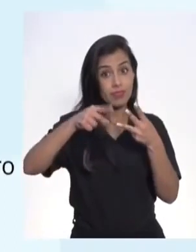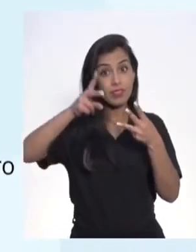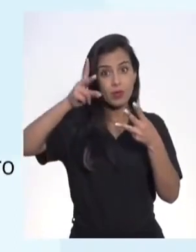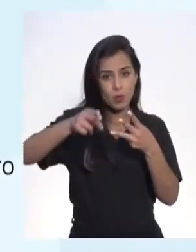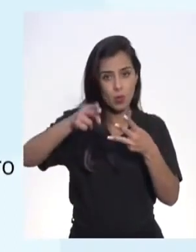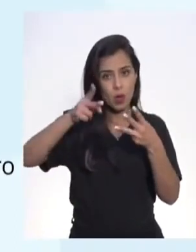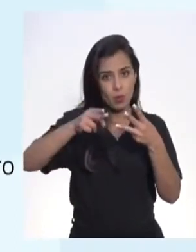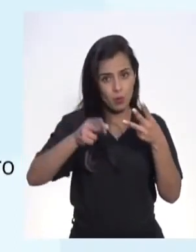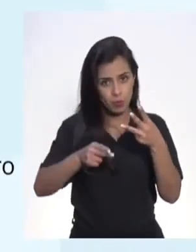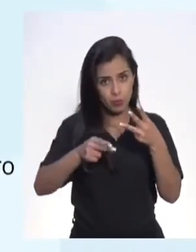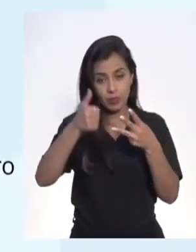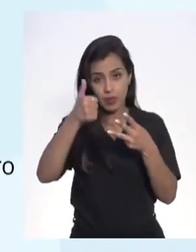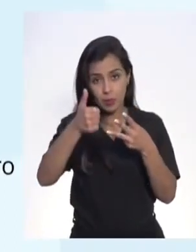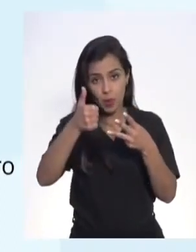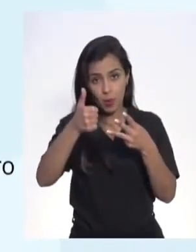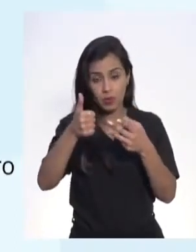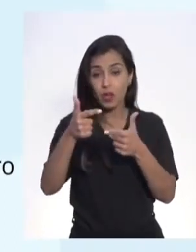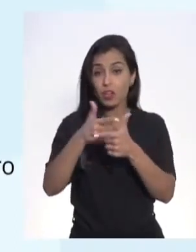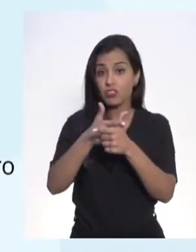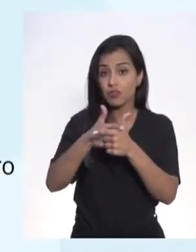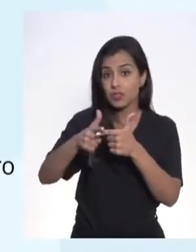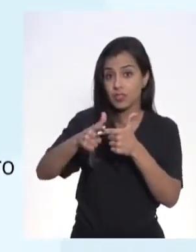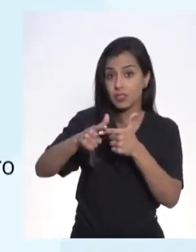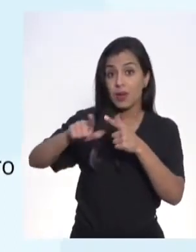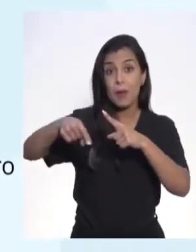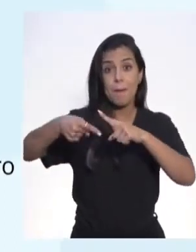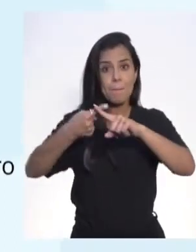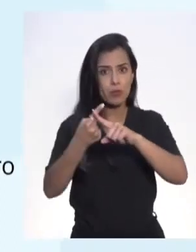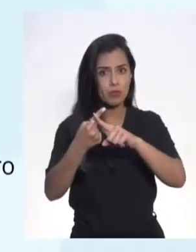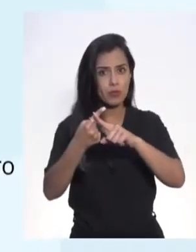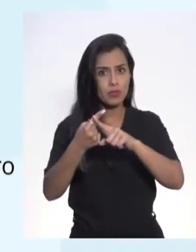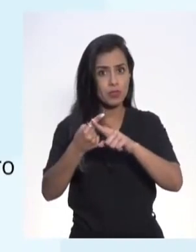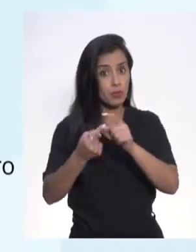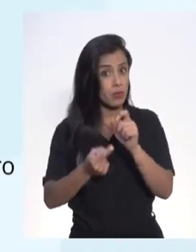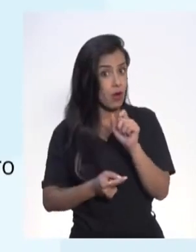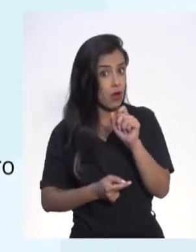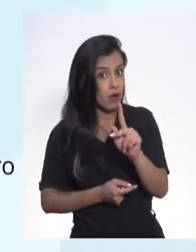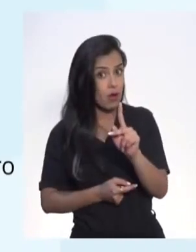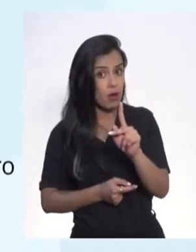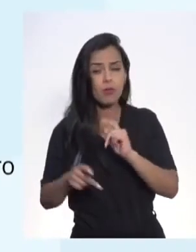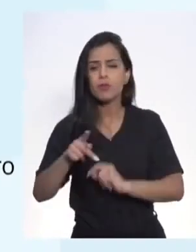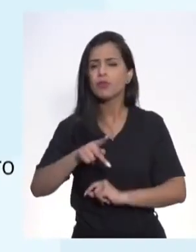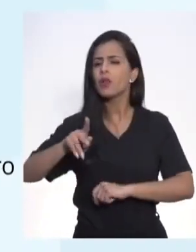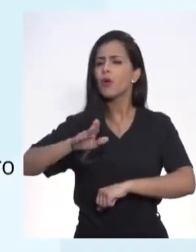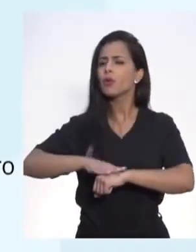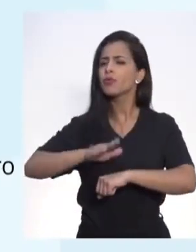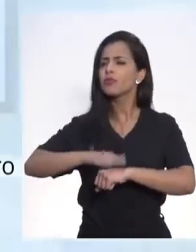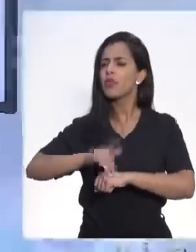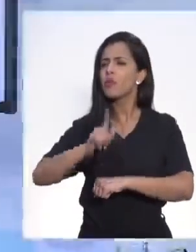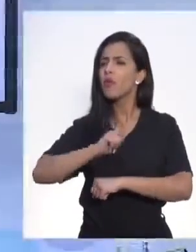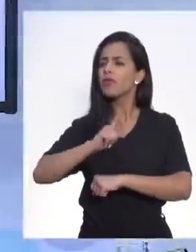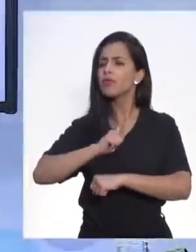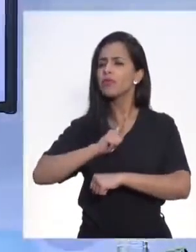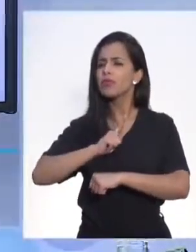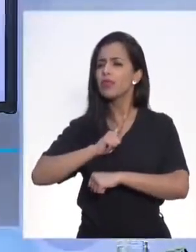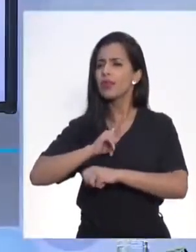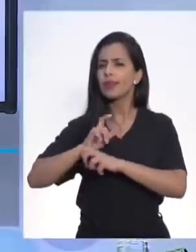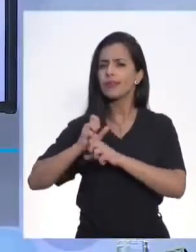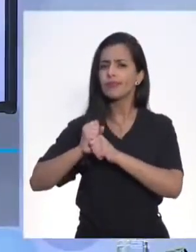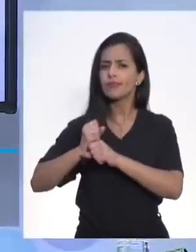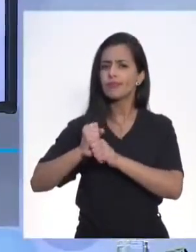Vai ter que fazer aí divisão e multiplicação, certo? Professora Inês, quanto tempo eles têm para fazer